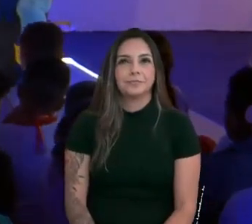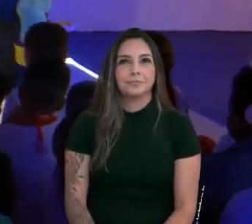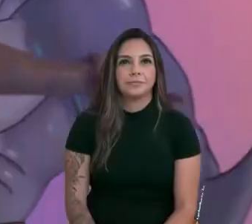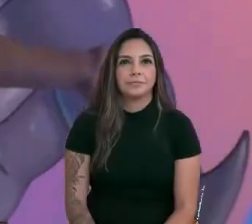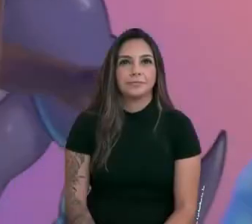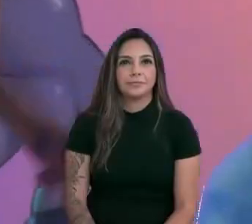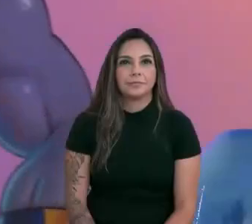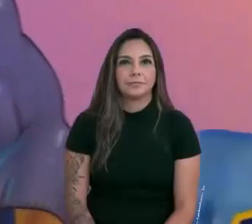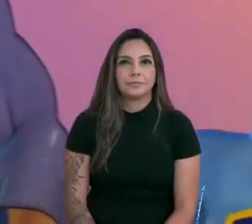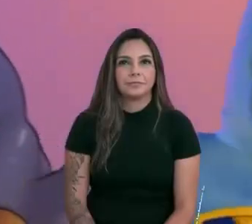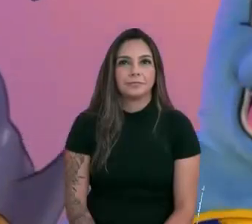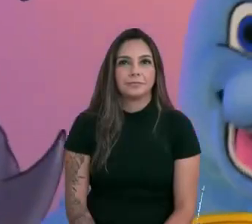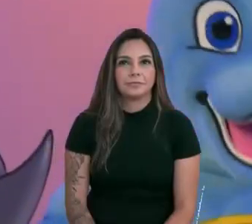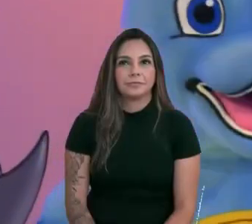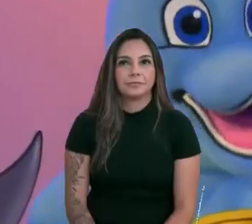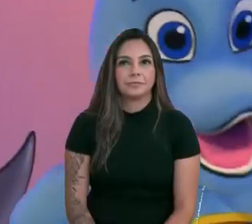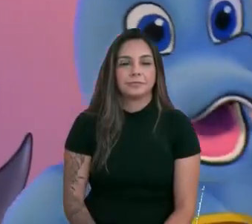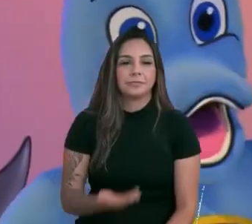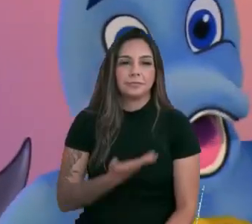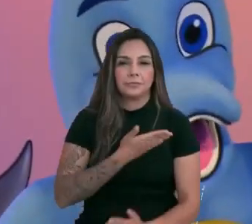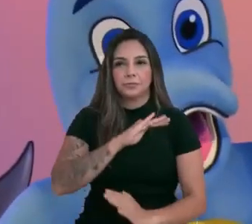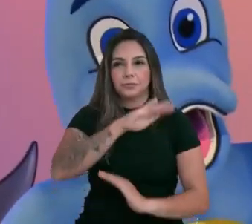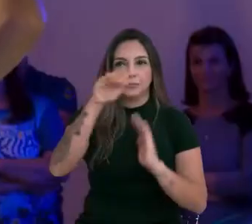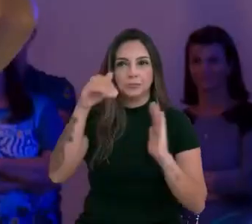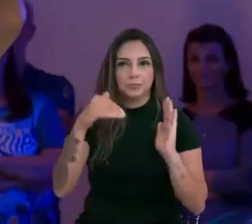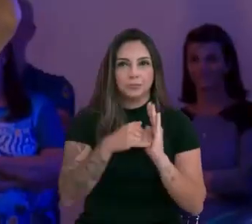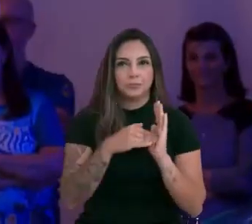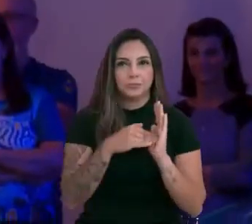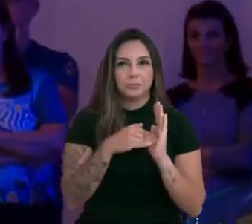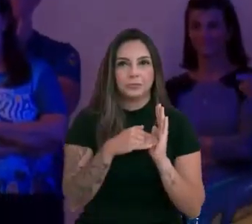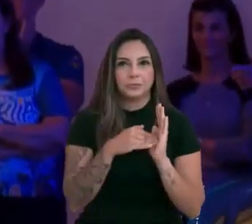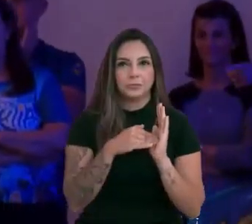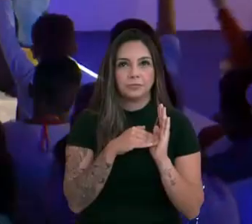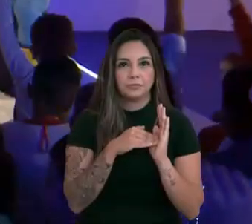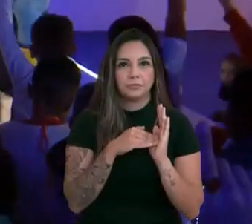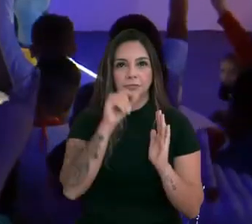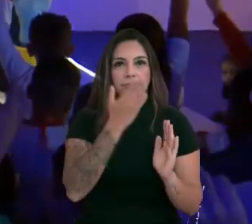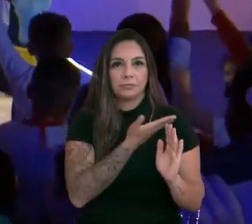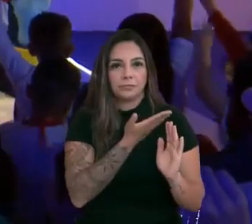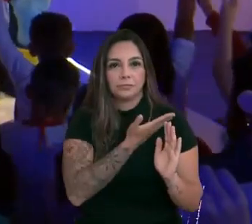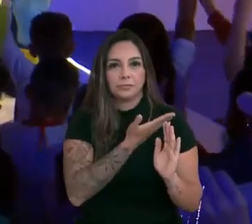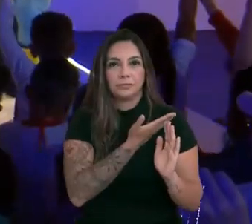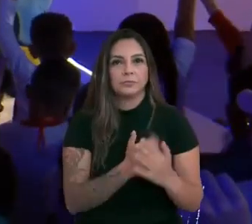Ela é amiga de todos. Quem aqui tem um amigo?